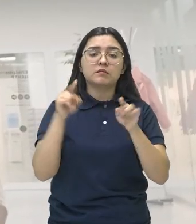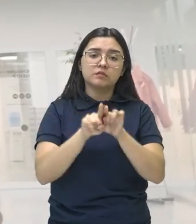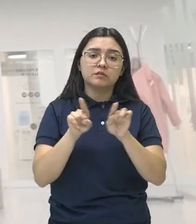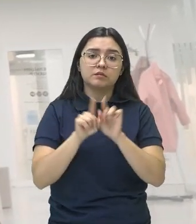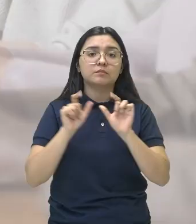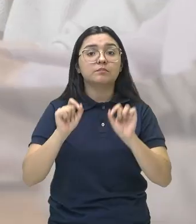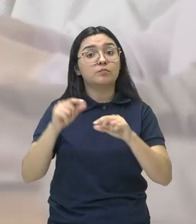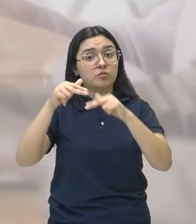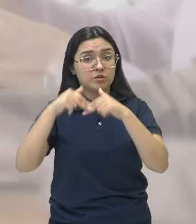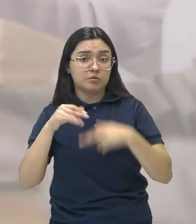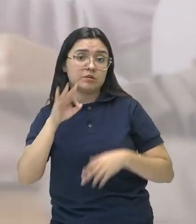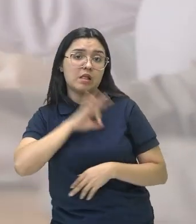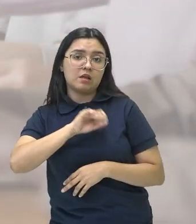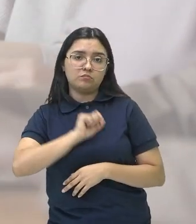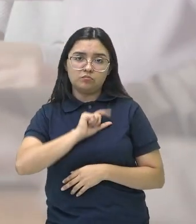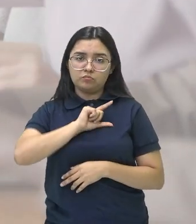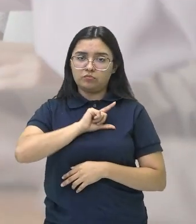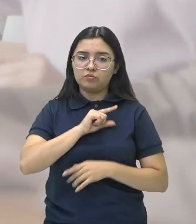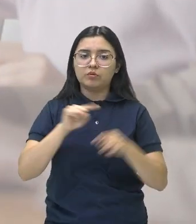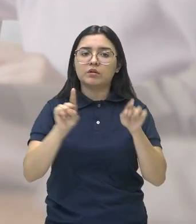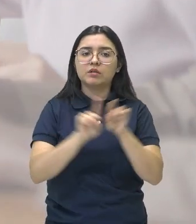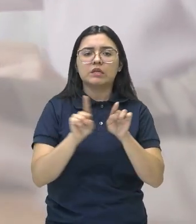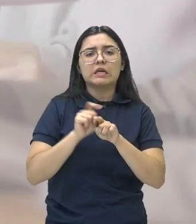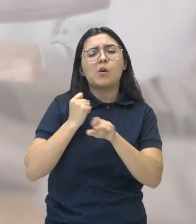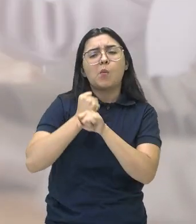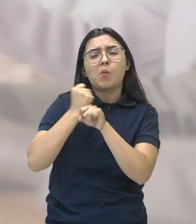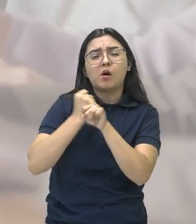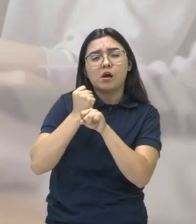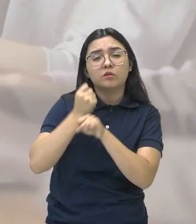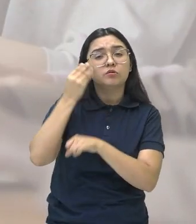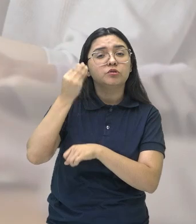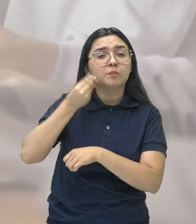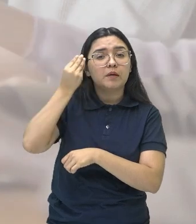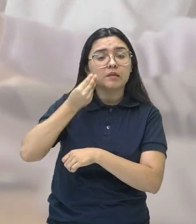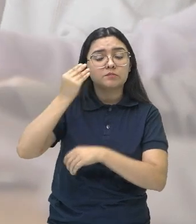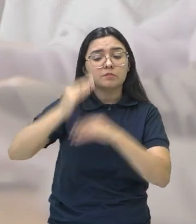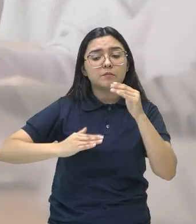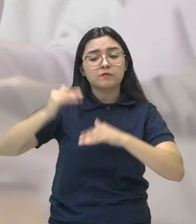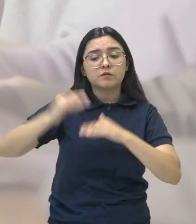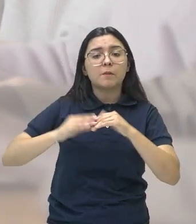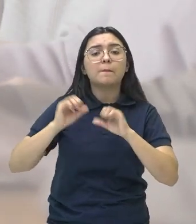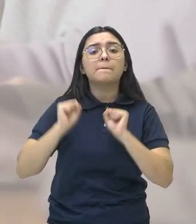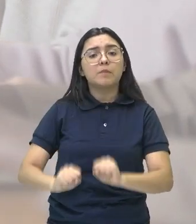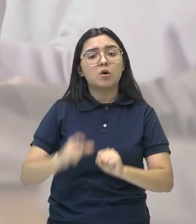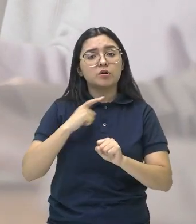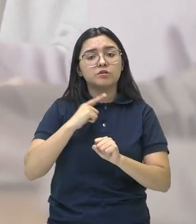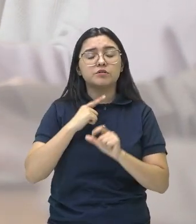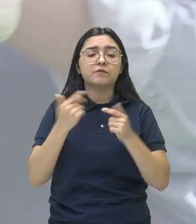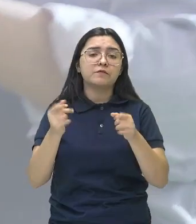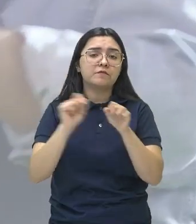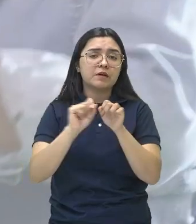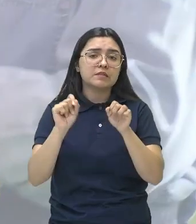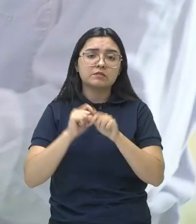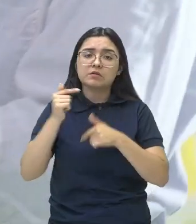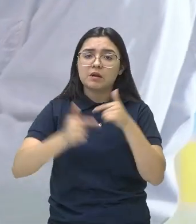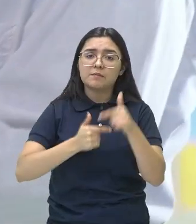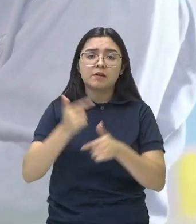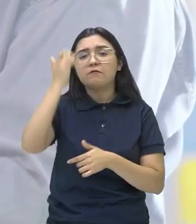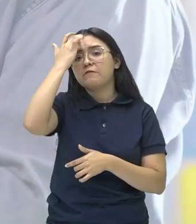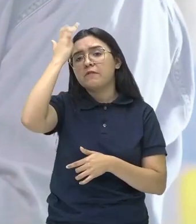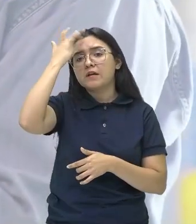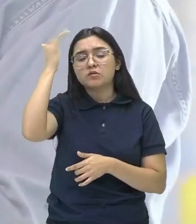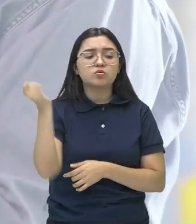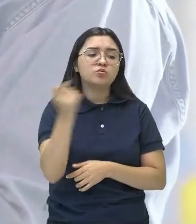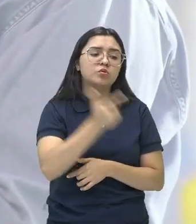um salário maior. Alguém com anos de experiência em uma função pode realizar tarefas de forma mais eficaz do que alguém que